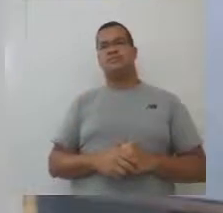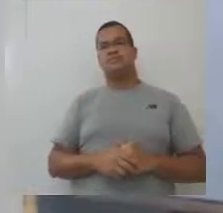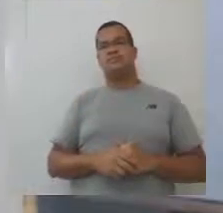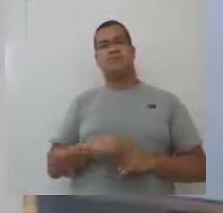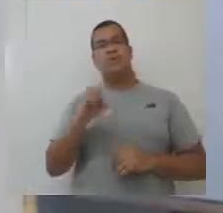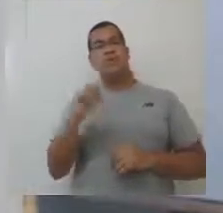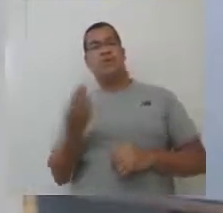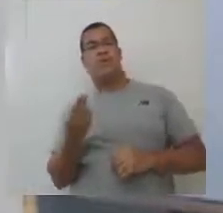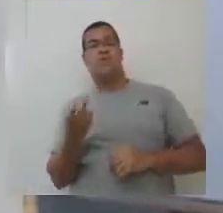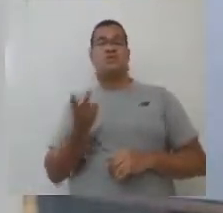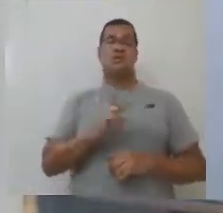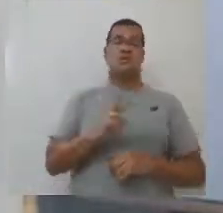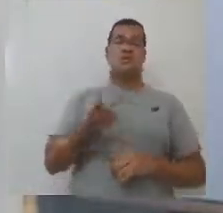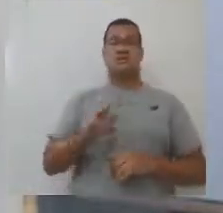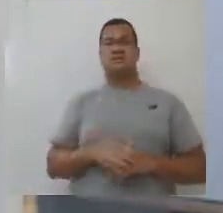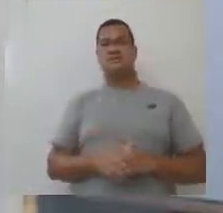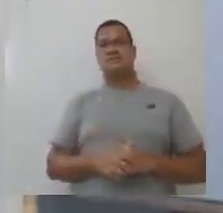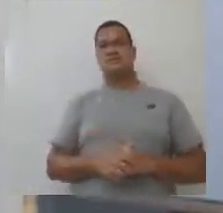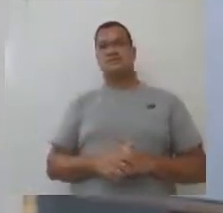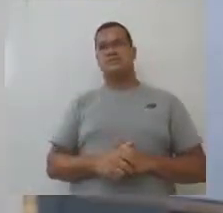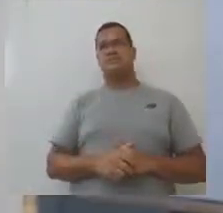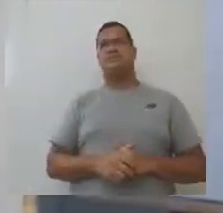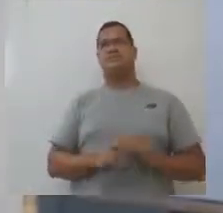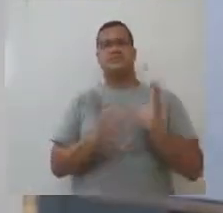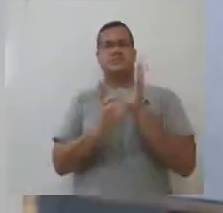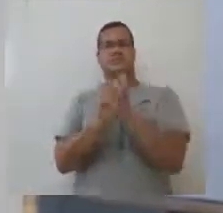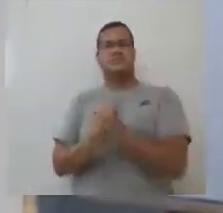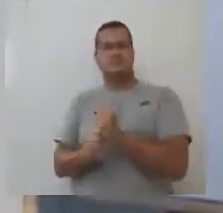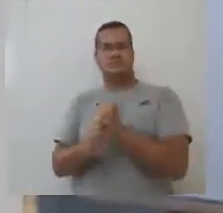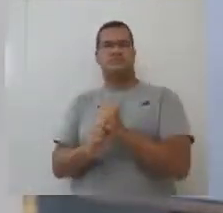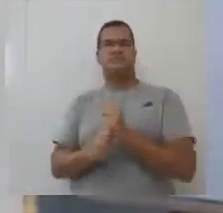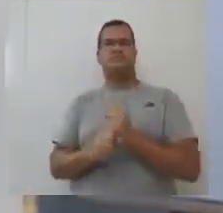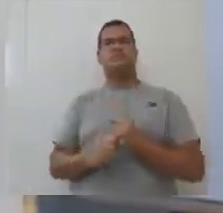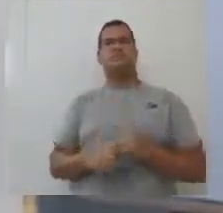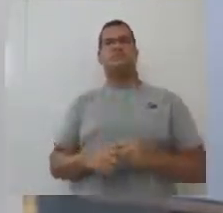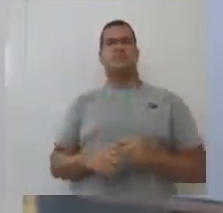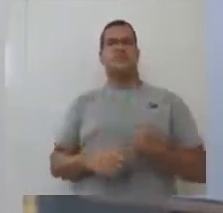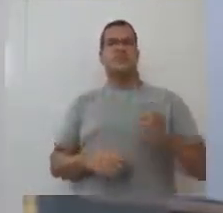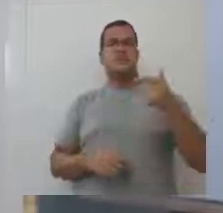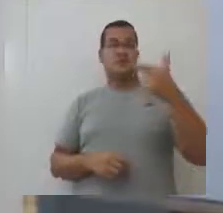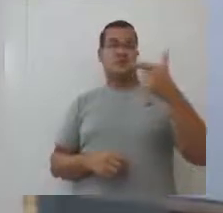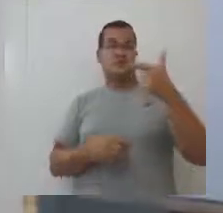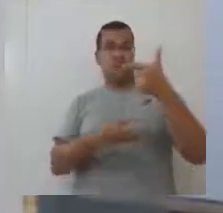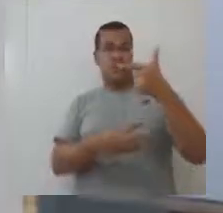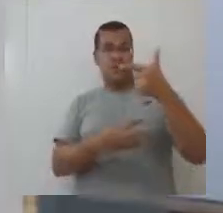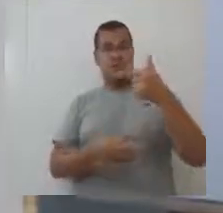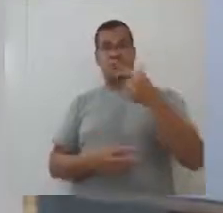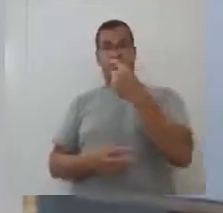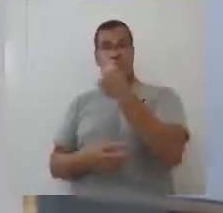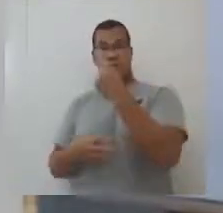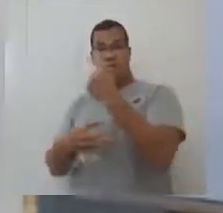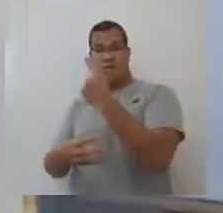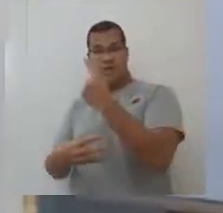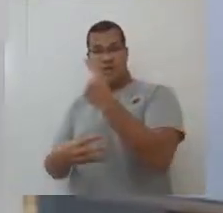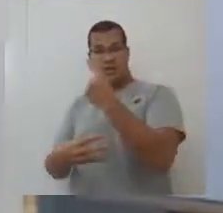uma coisa ou é outra. Quando tu soma isso aqui, 2/4 com 1/4, ó, vai dar